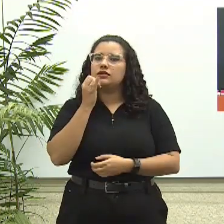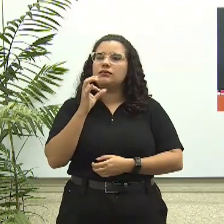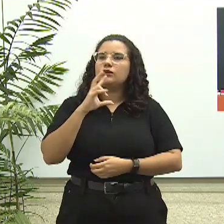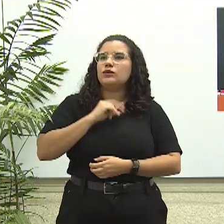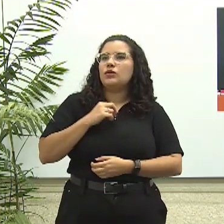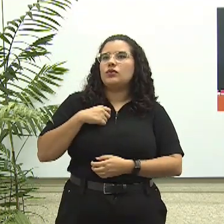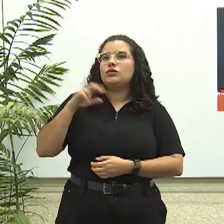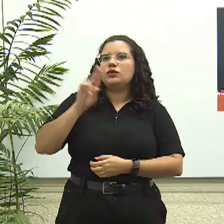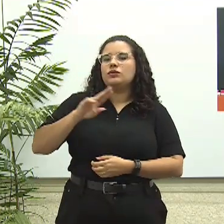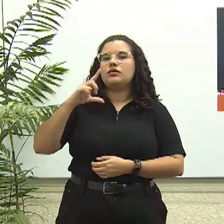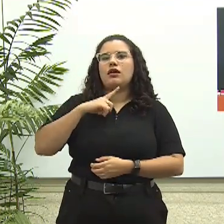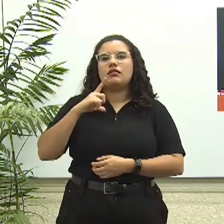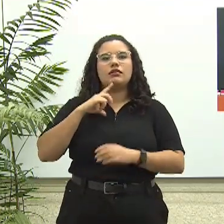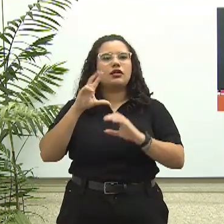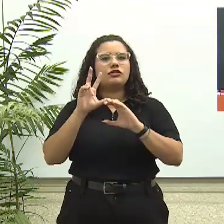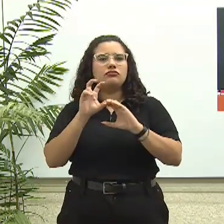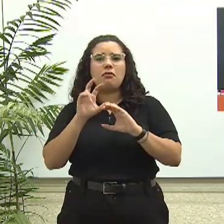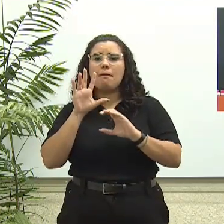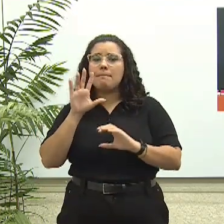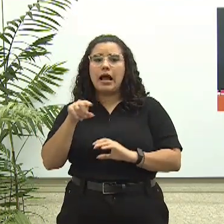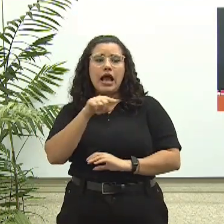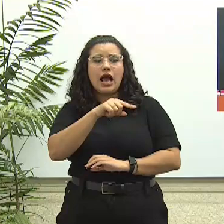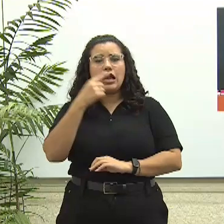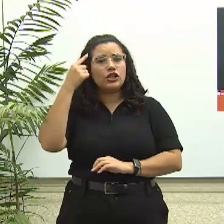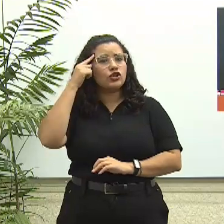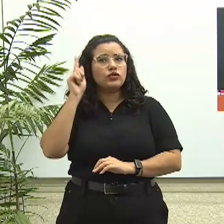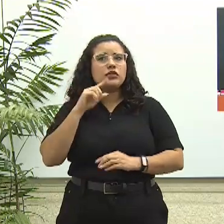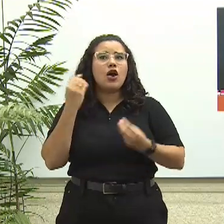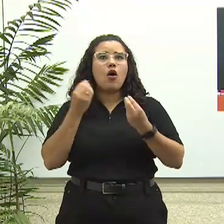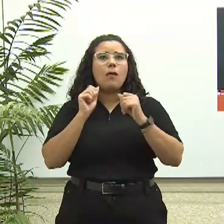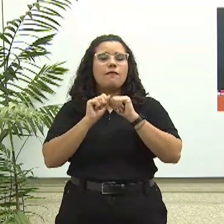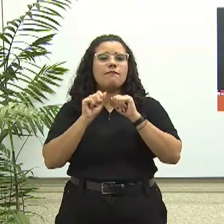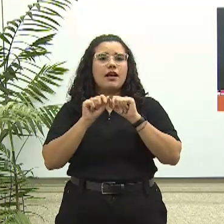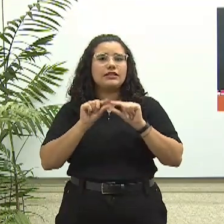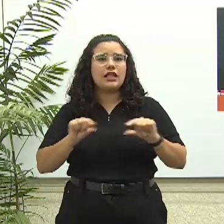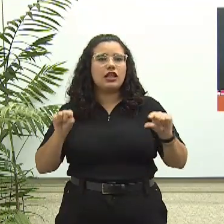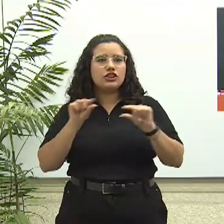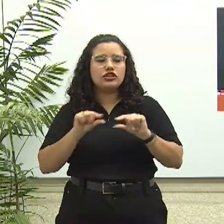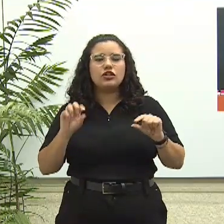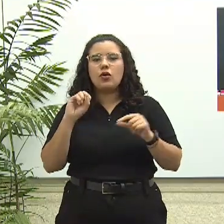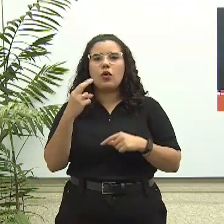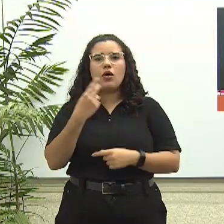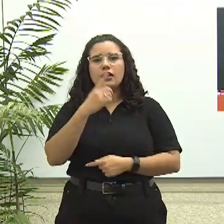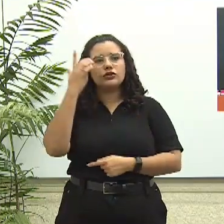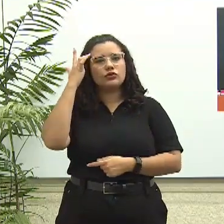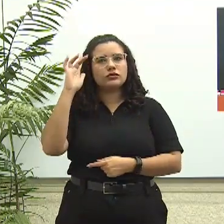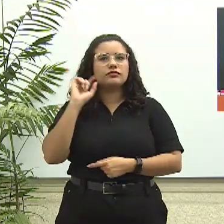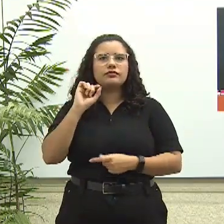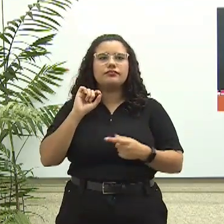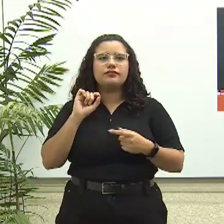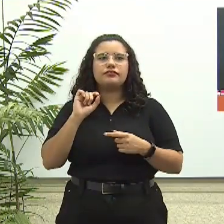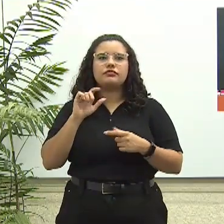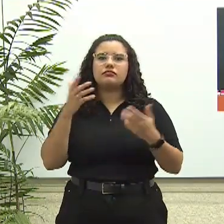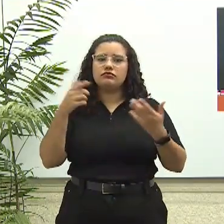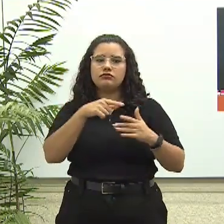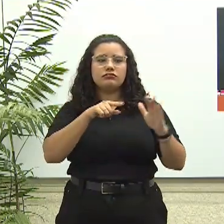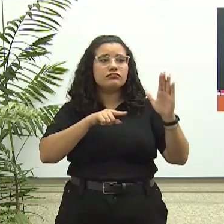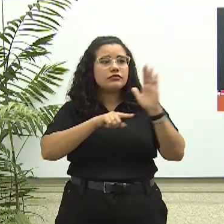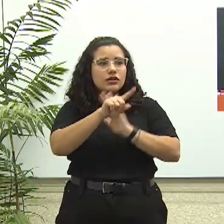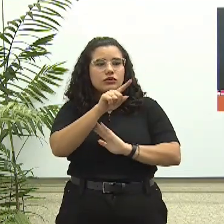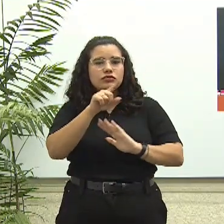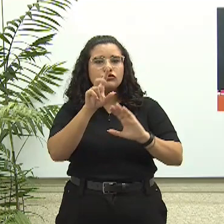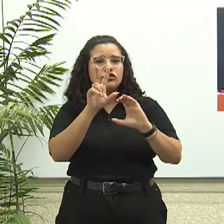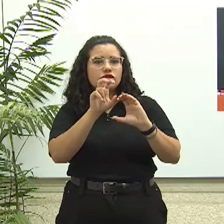chpt e meu aluno não sabia fazer uma legendo ele nunca soube Quem era feliz e agora ele pergunta pro chat